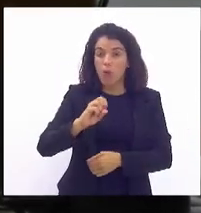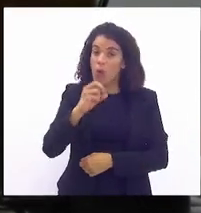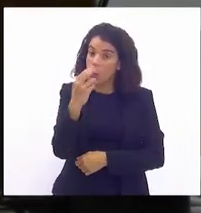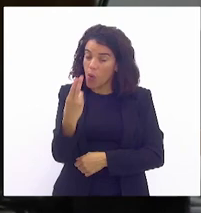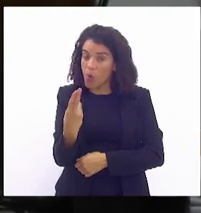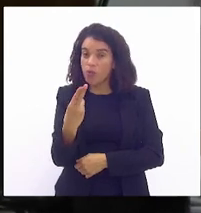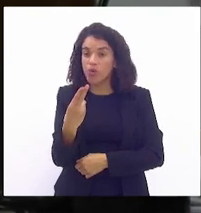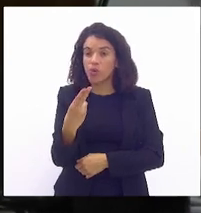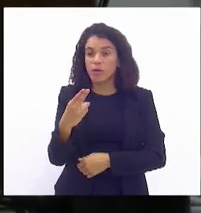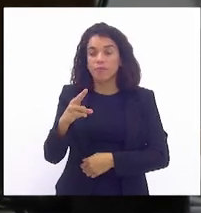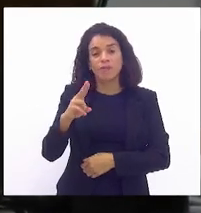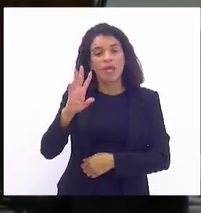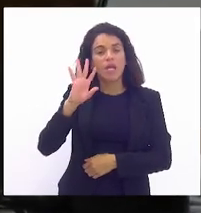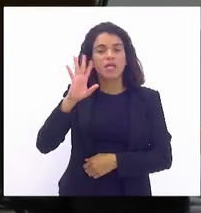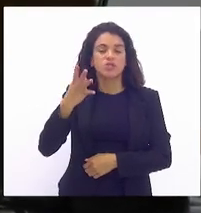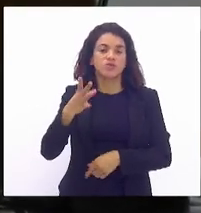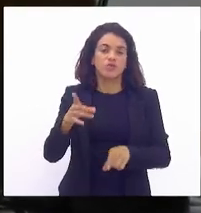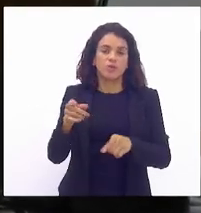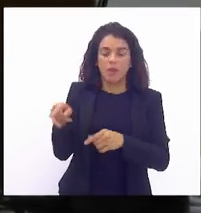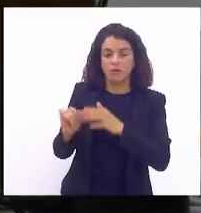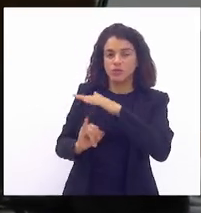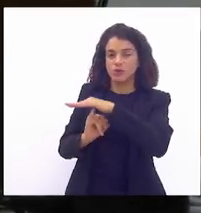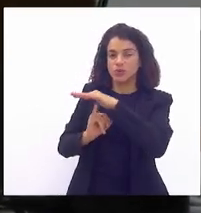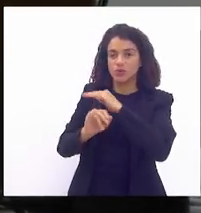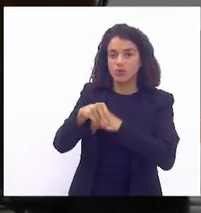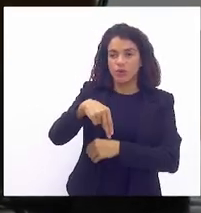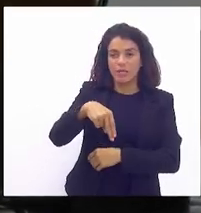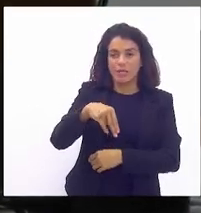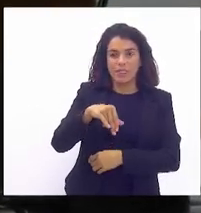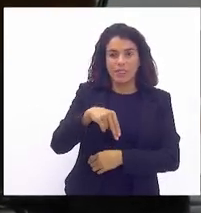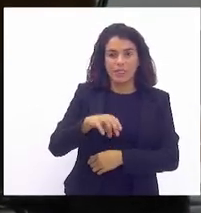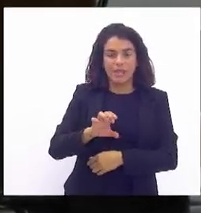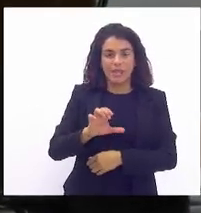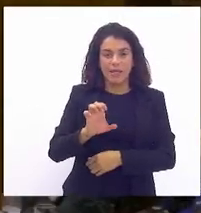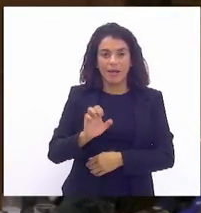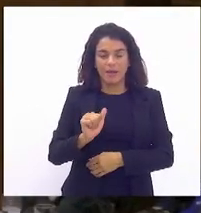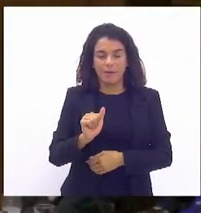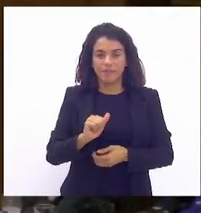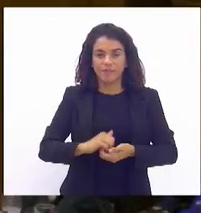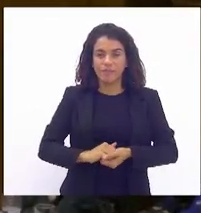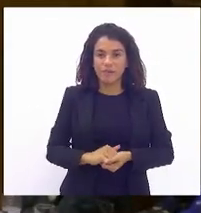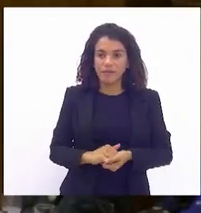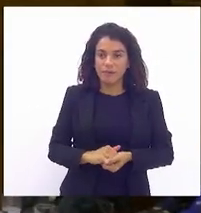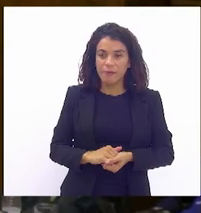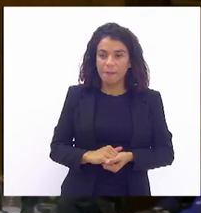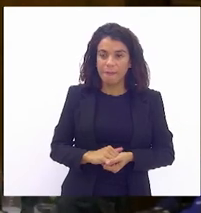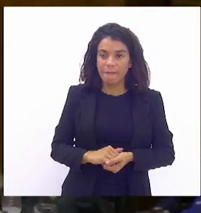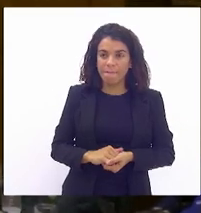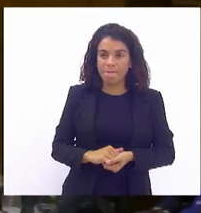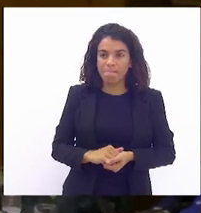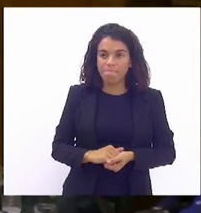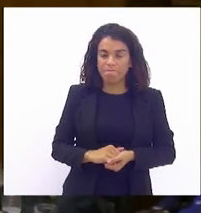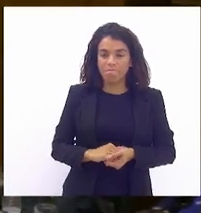terminantemente resolvido pelo INEA. Obrigado, senhor presidente. Deputado obrigado. Jorge Felipe, meu amigo.